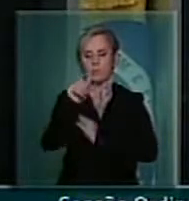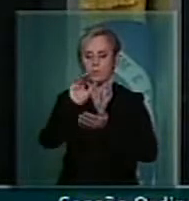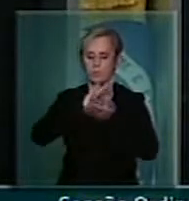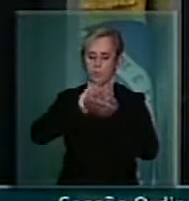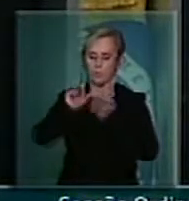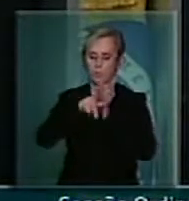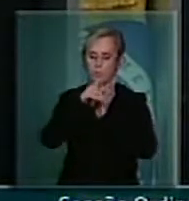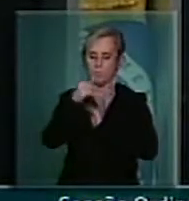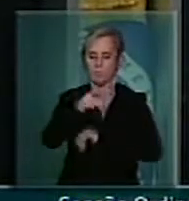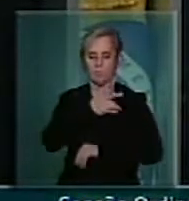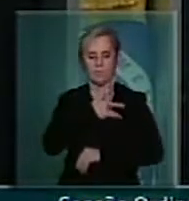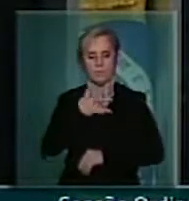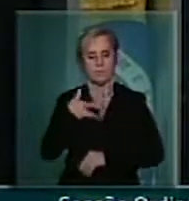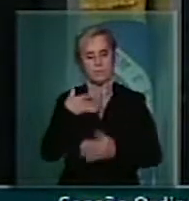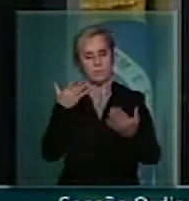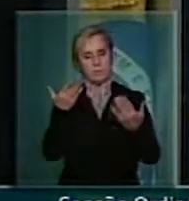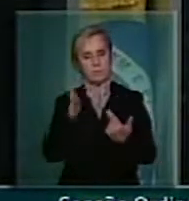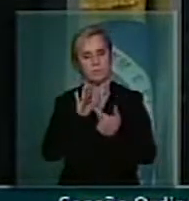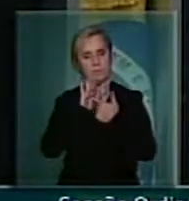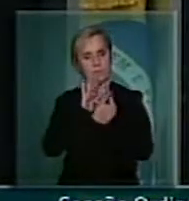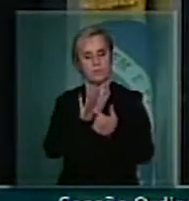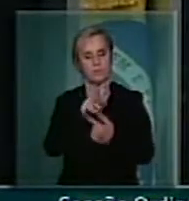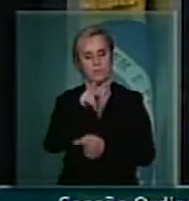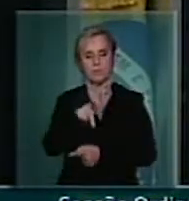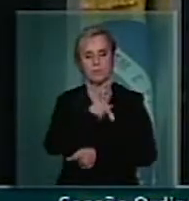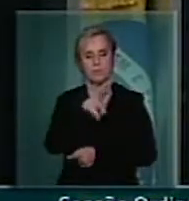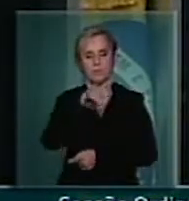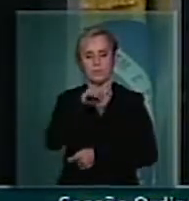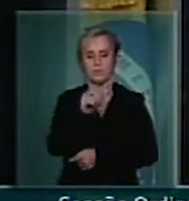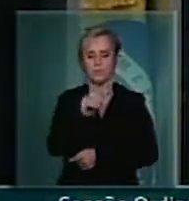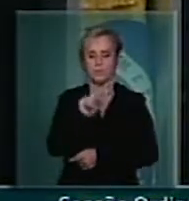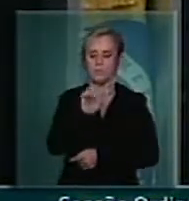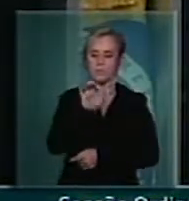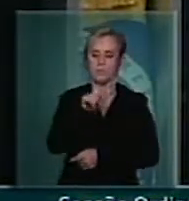PIB. Isso mostra, padre José Linhares, que nós